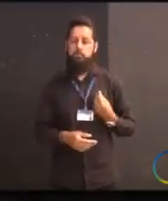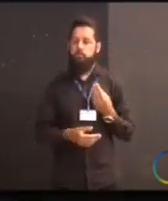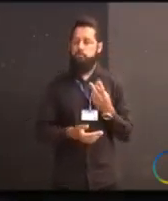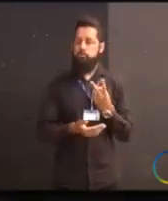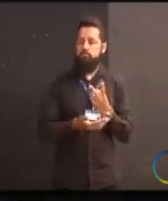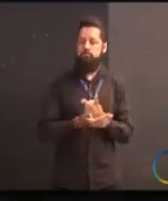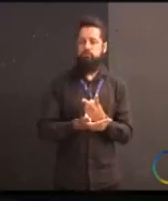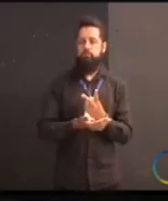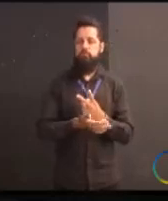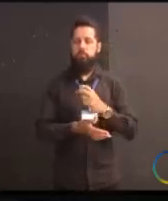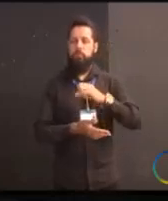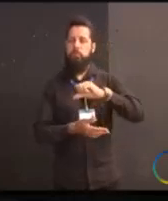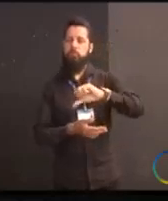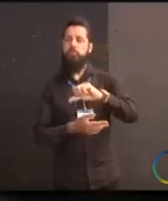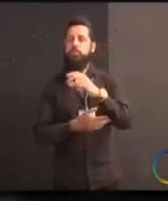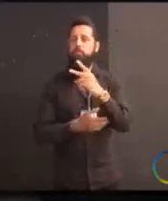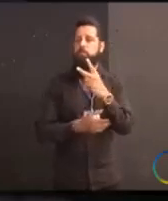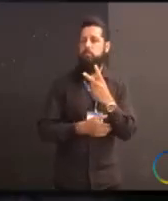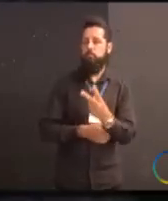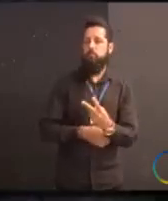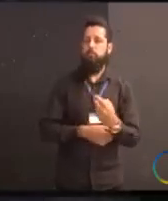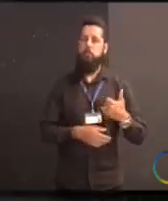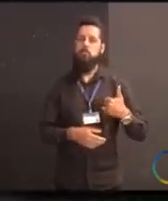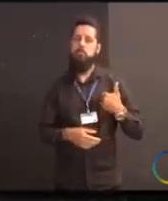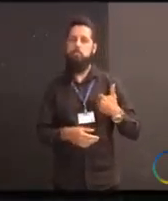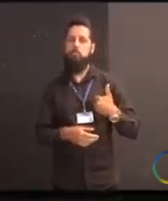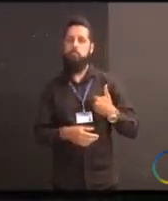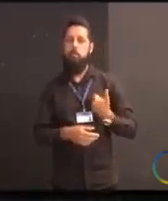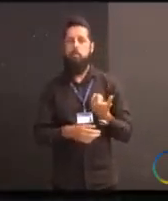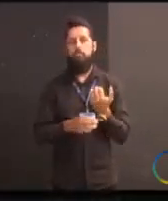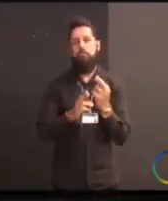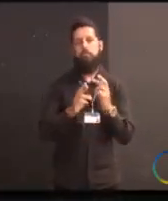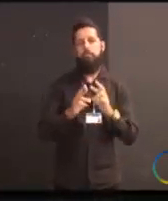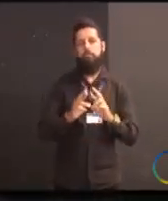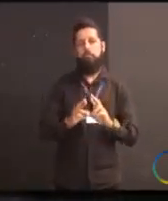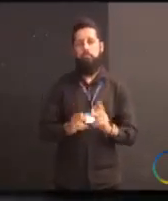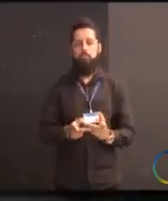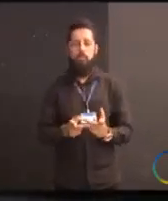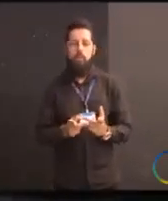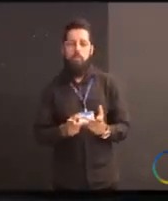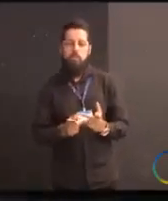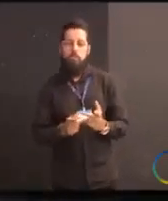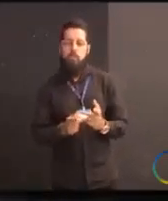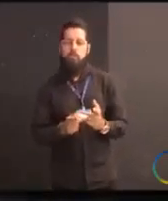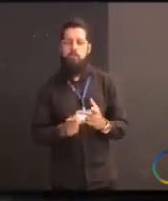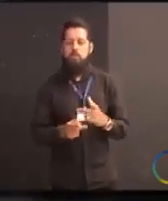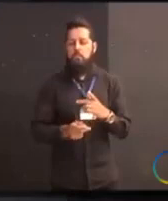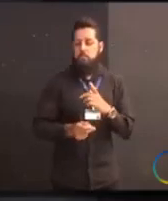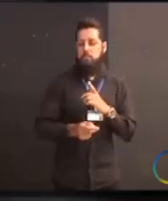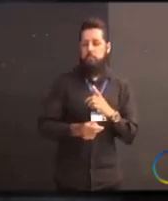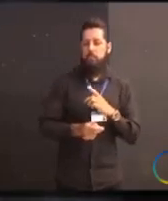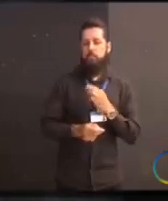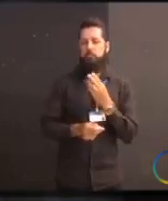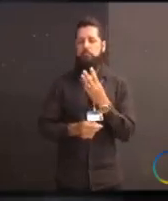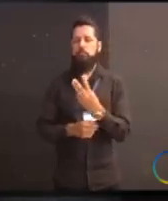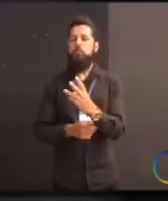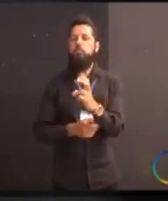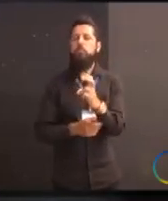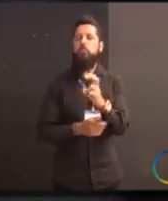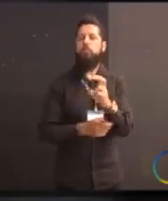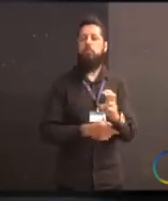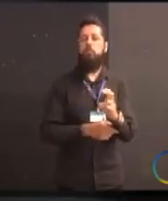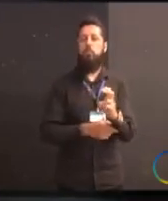de idade. Dentre eles, 75 anos dedicados a Jesus.